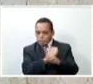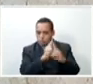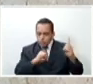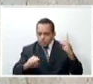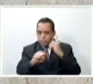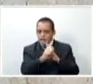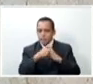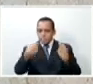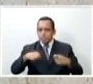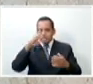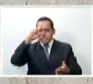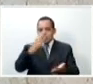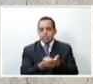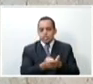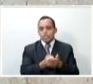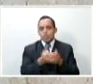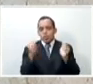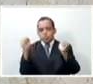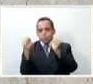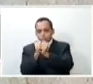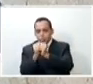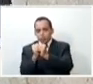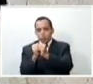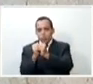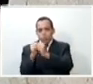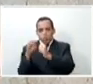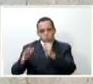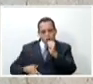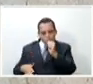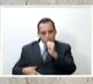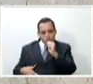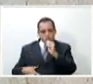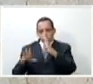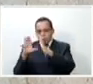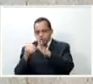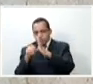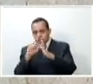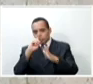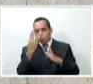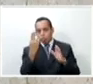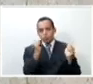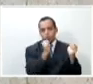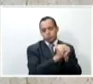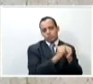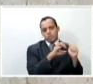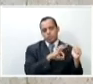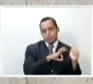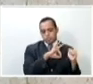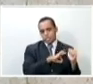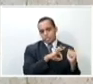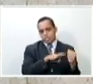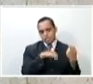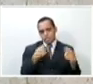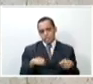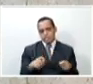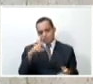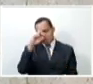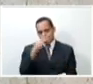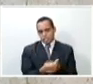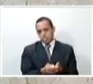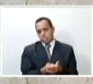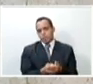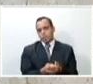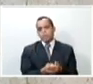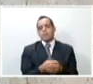o que ela quer. Ou ela está com o crime organizado, está do lado do crime, ou ela está do lado da polícia. Essa decisão tem que ser feita. Está do lado da polícia significa o quê? Quando a